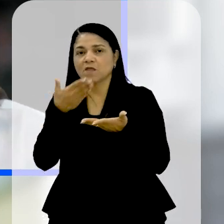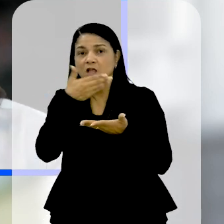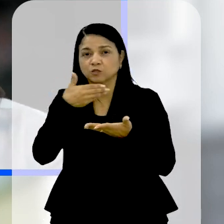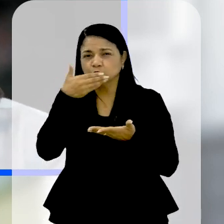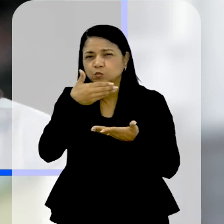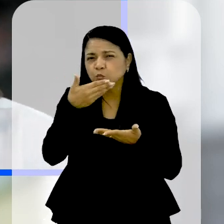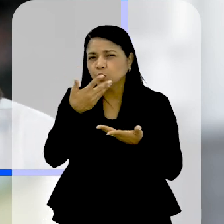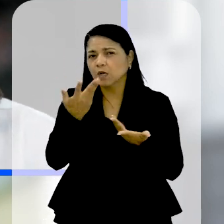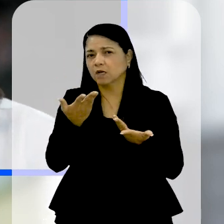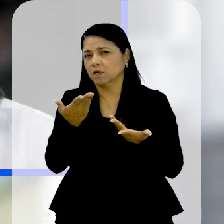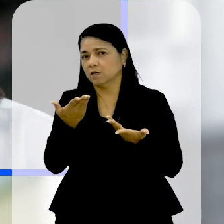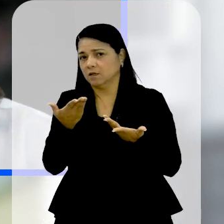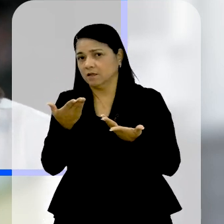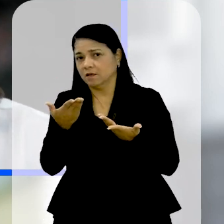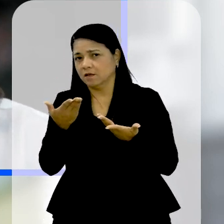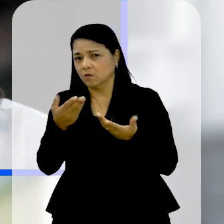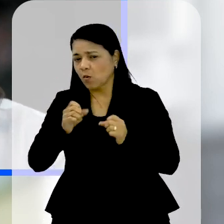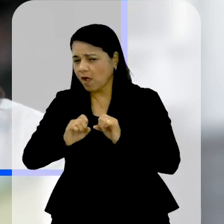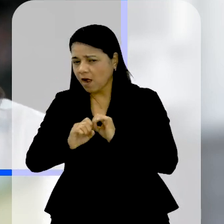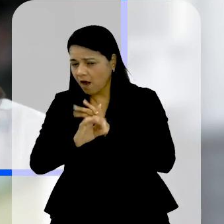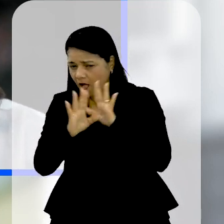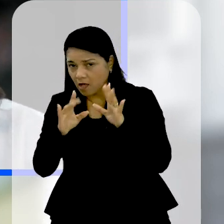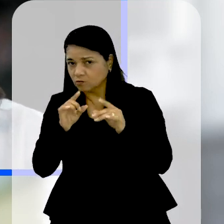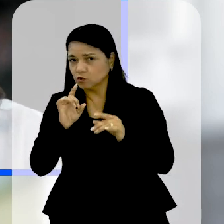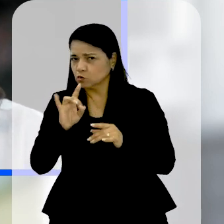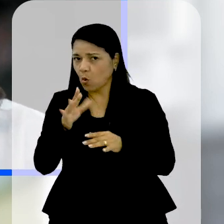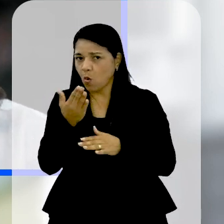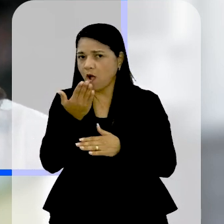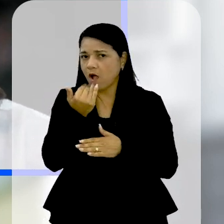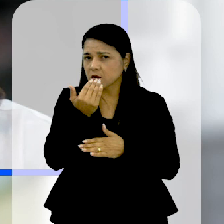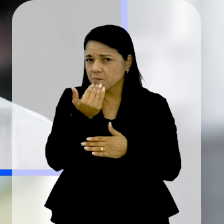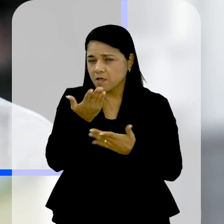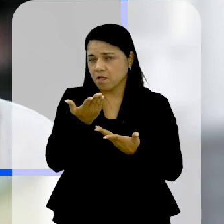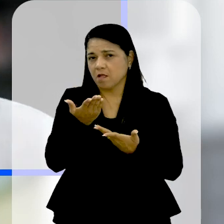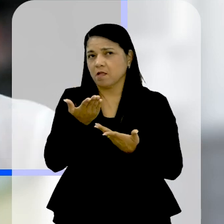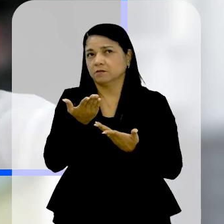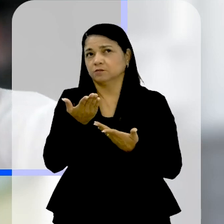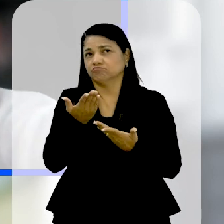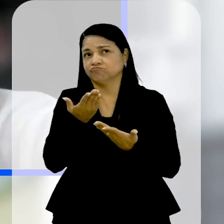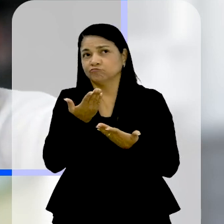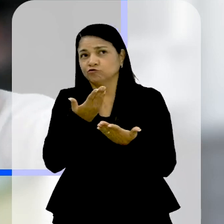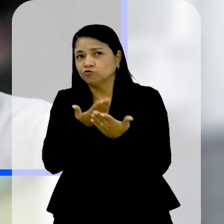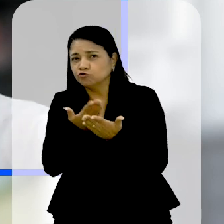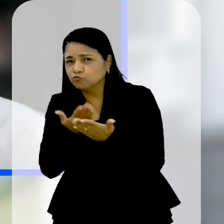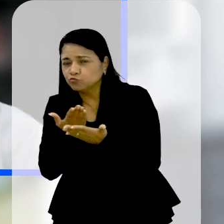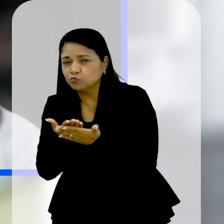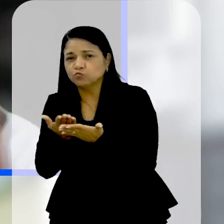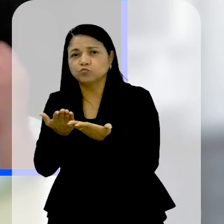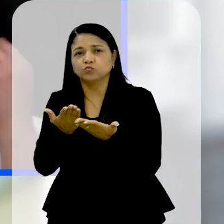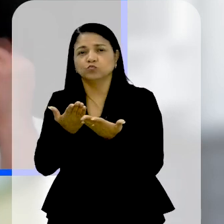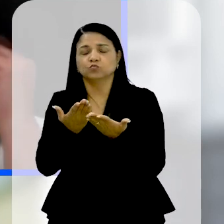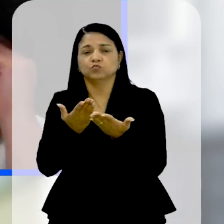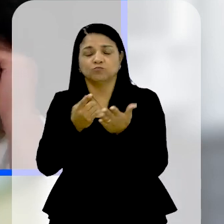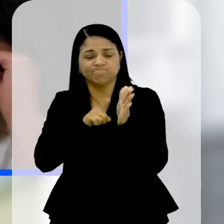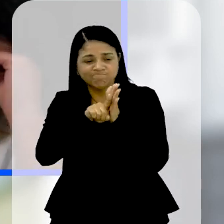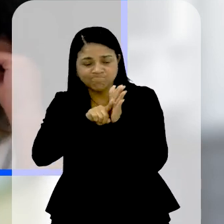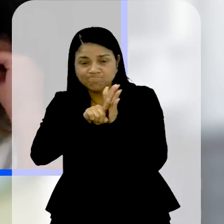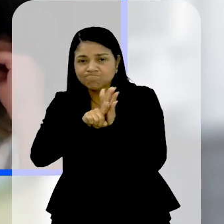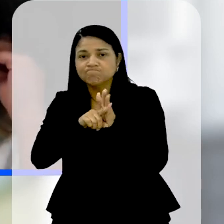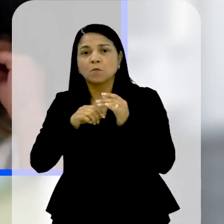porque de alguma maneira, claro, não são só esses alimentos. Nesse estudo, fica muito